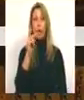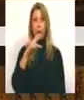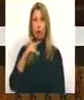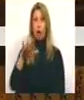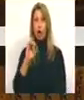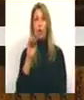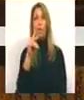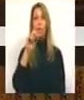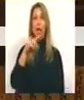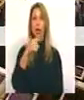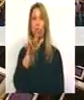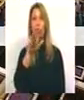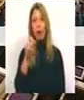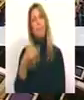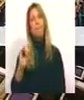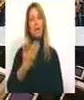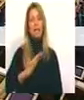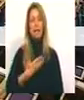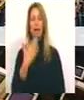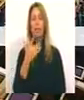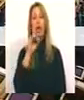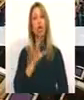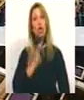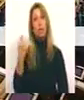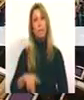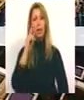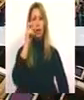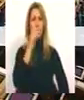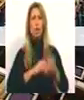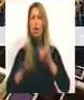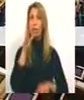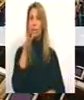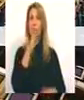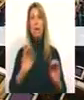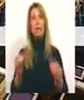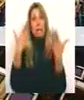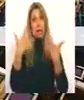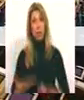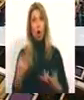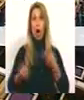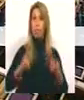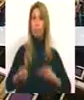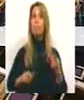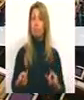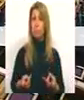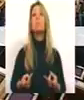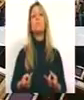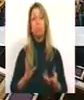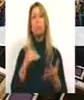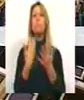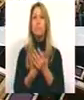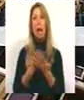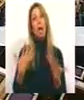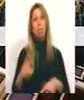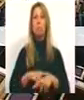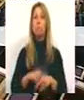Pelo PSD. Muito obrigado, Sra. Presidente, Sras. e Srs. Deputados. As iniciativas em apreço permitem atualizar as